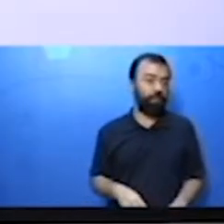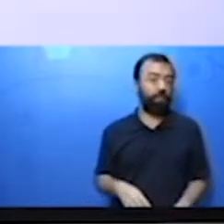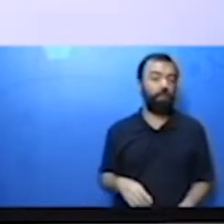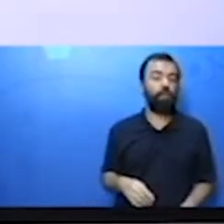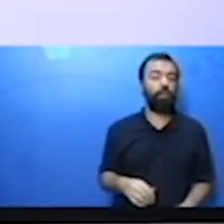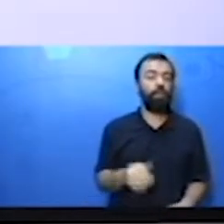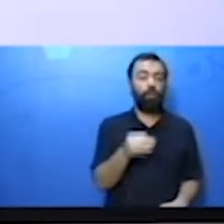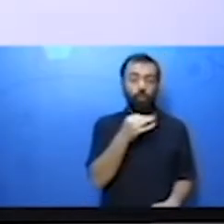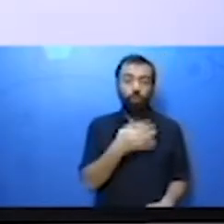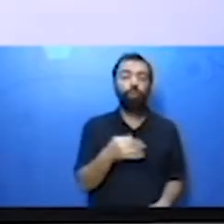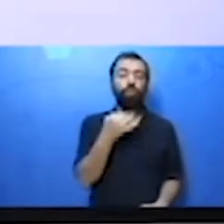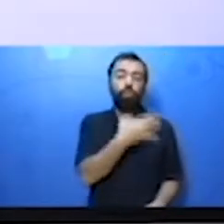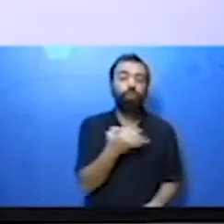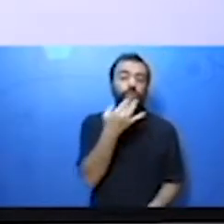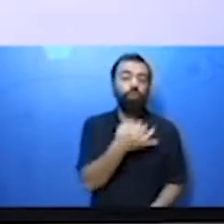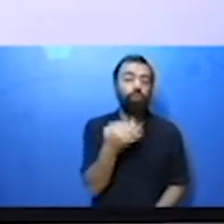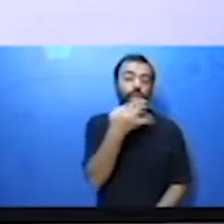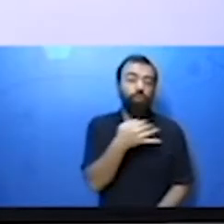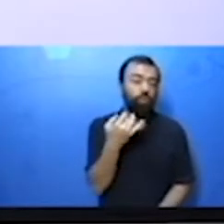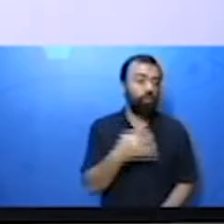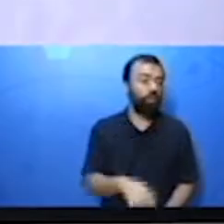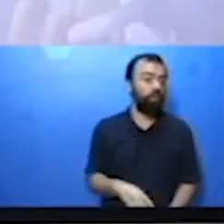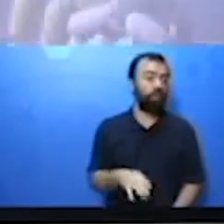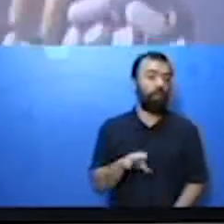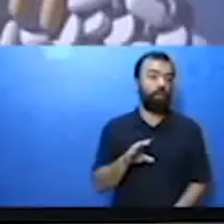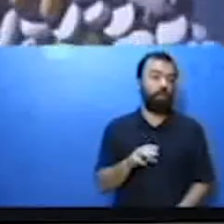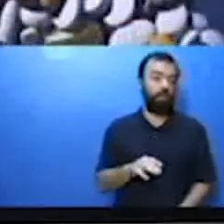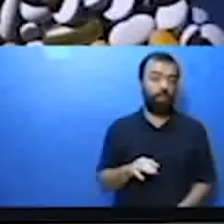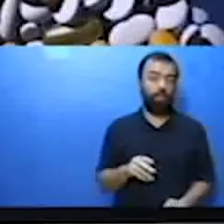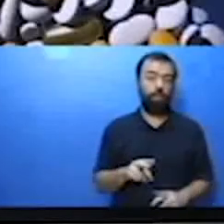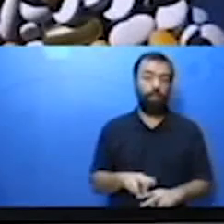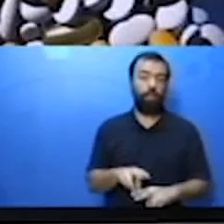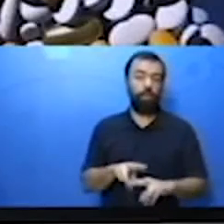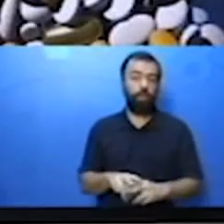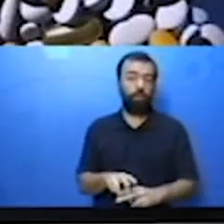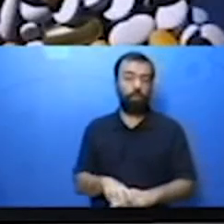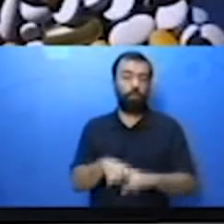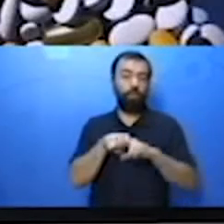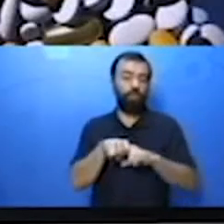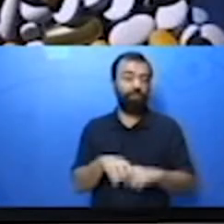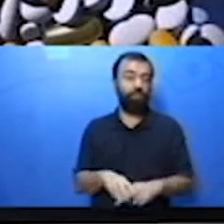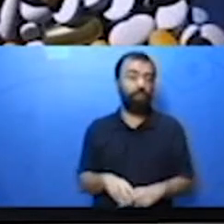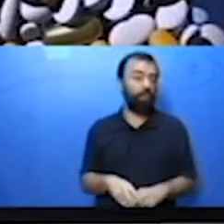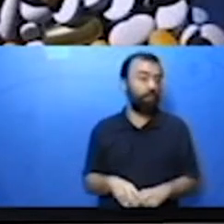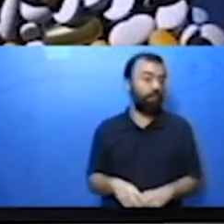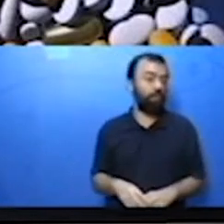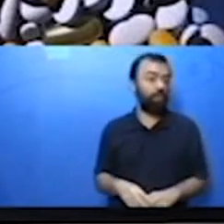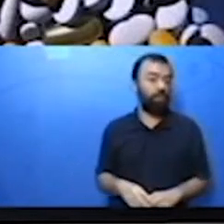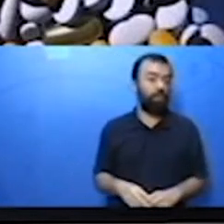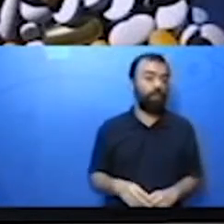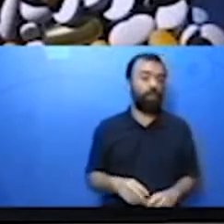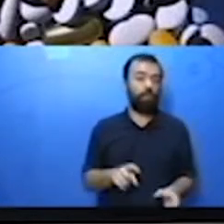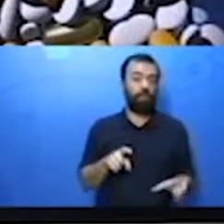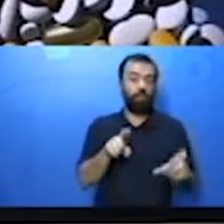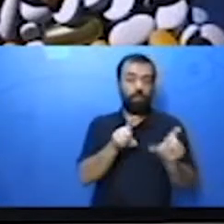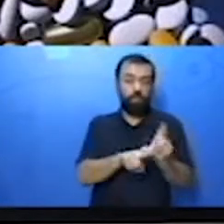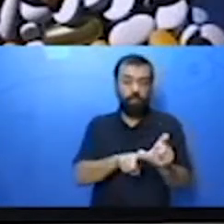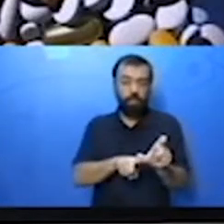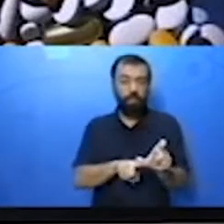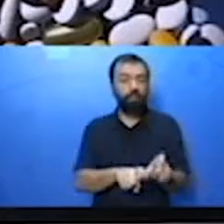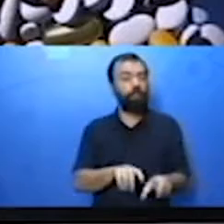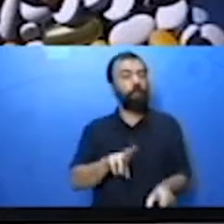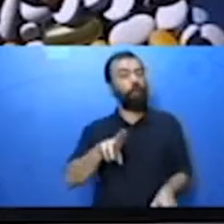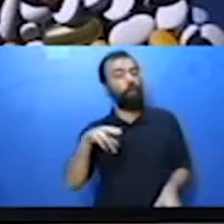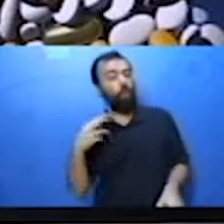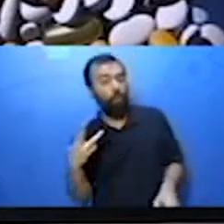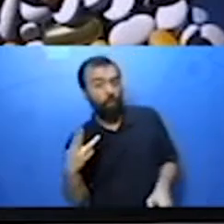dependência e até a morte. Atenção! Olha ali, Ali é uma figura que tem gente que é assim, né?